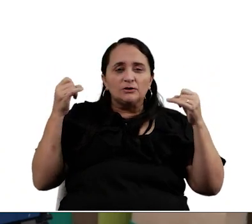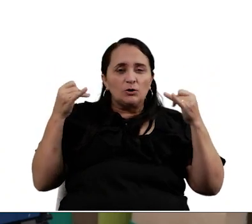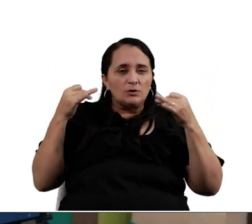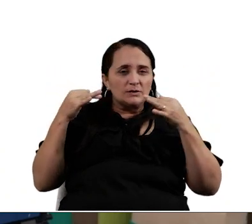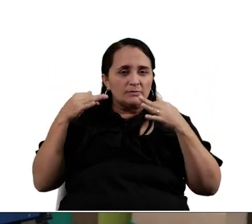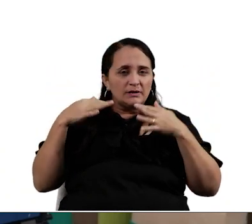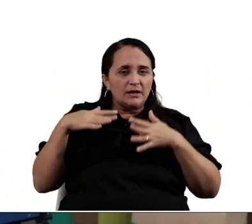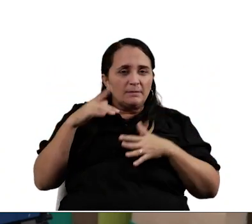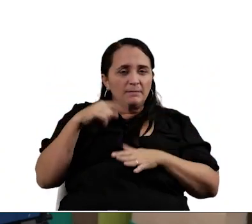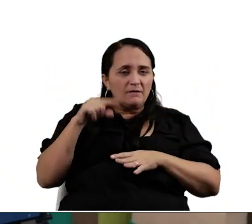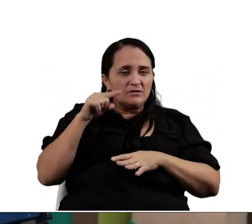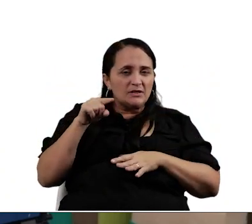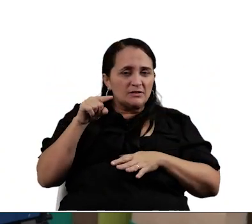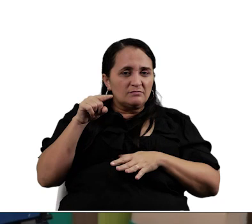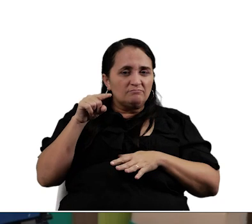de contar?